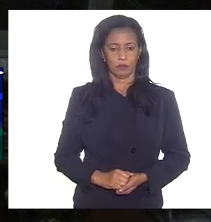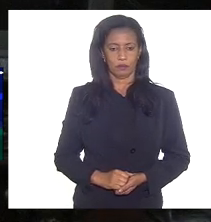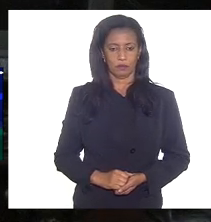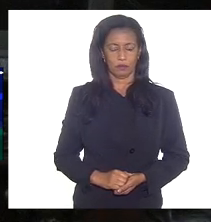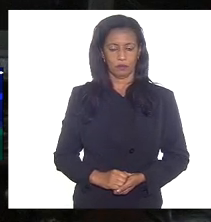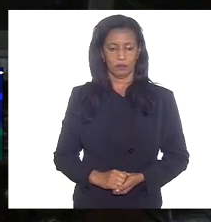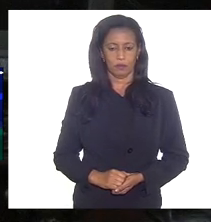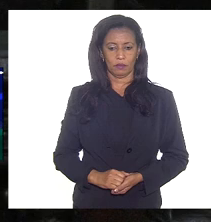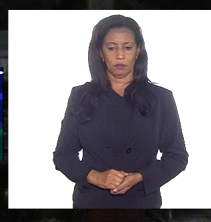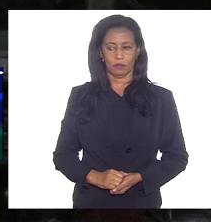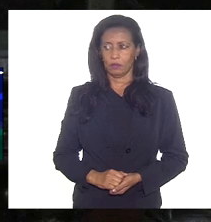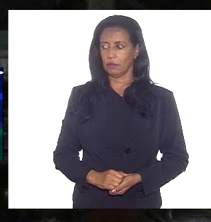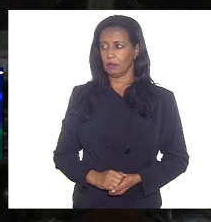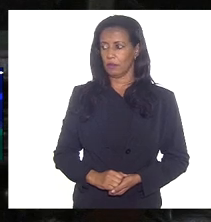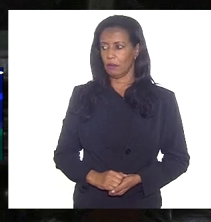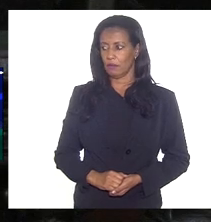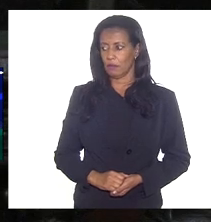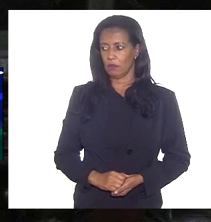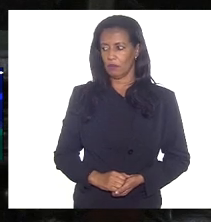Deputado Brazão.